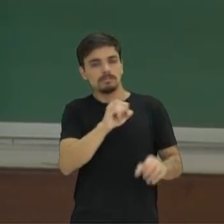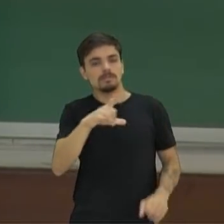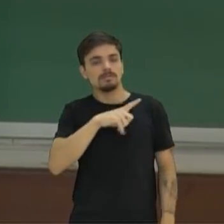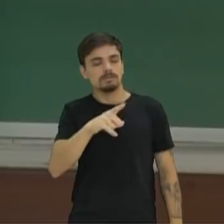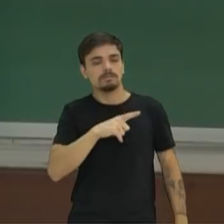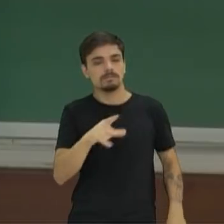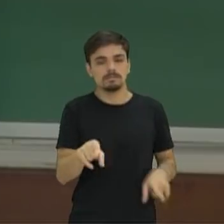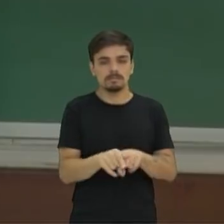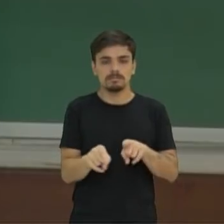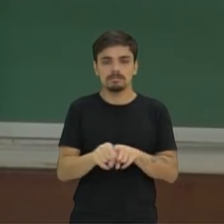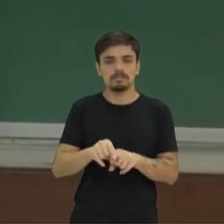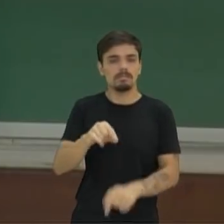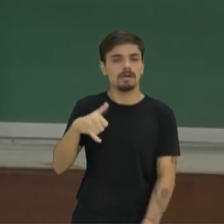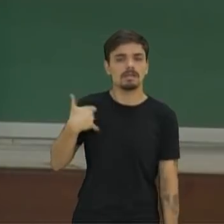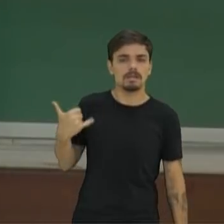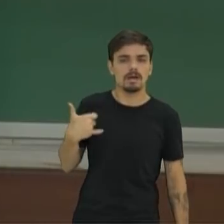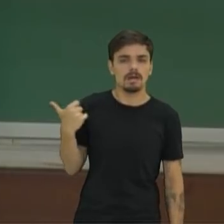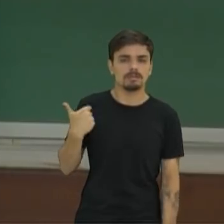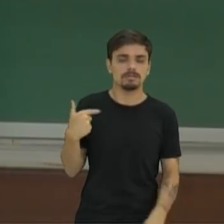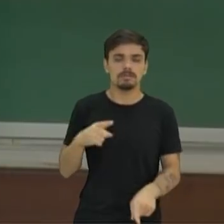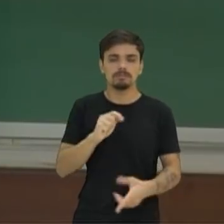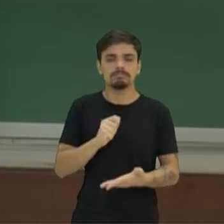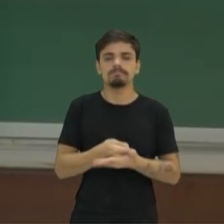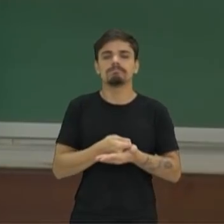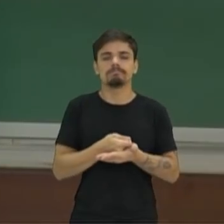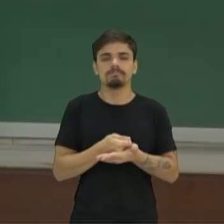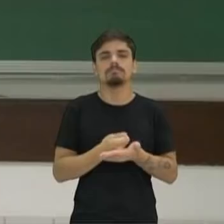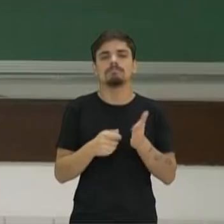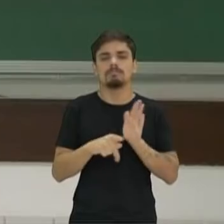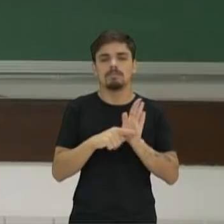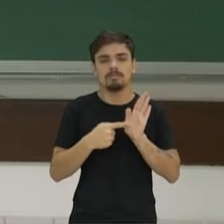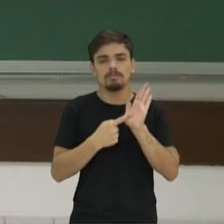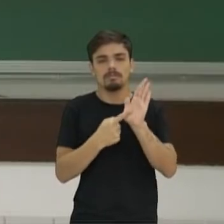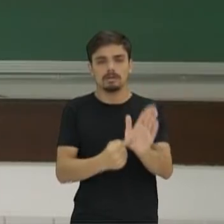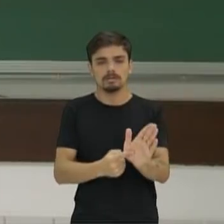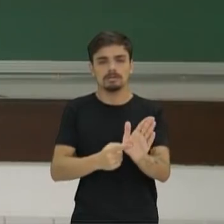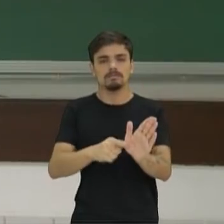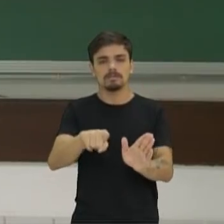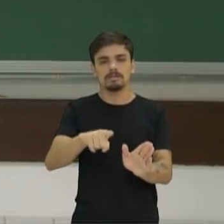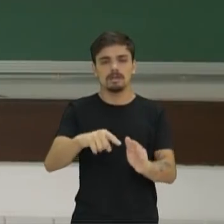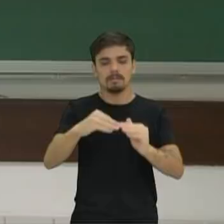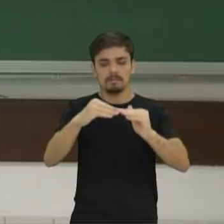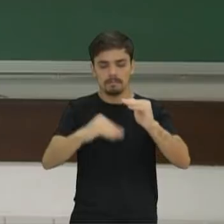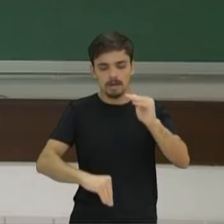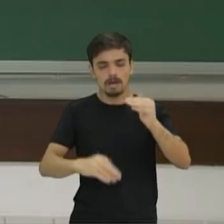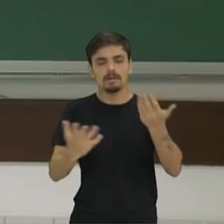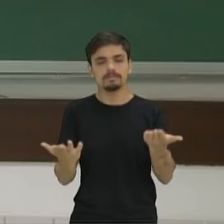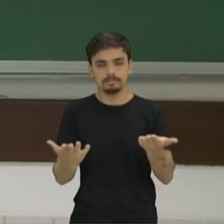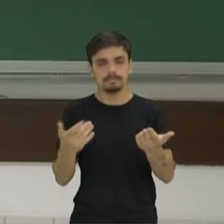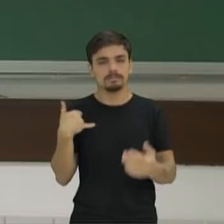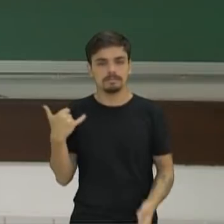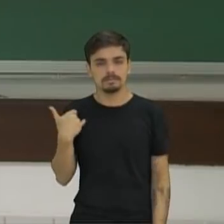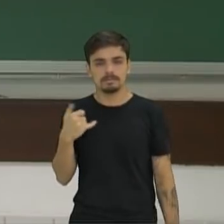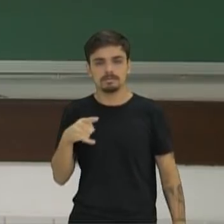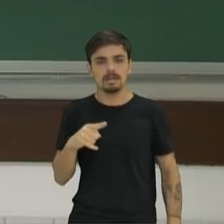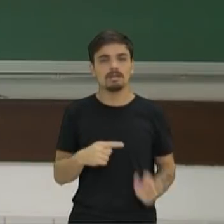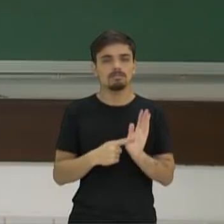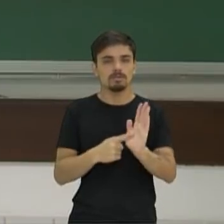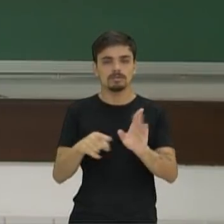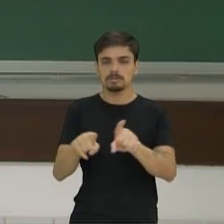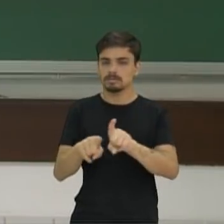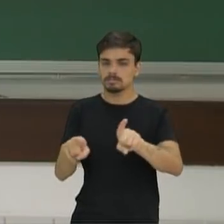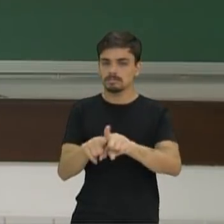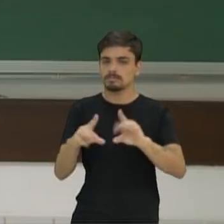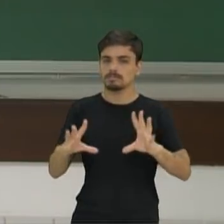tem determinada idade, né, a obrigação de parecer que você tem menos idade. Então, tudo isso ela vai